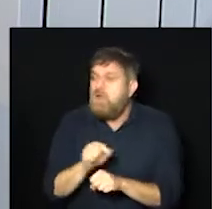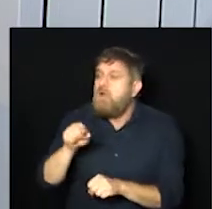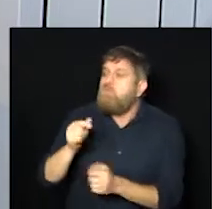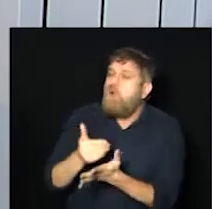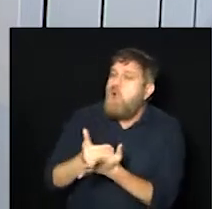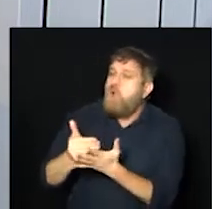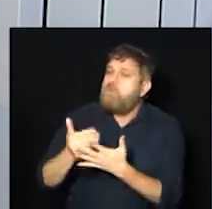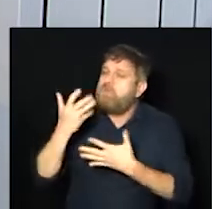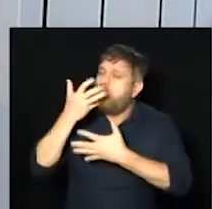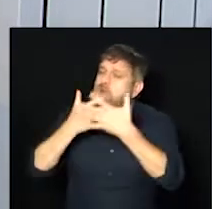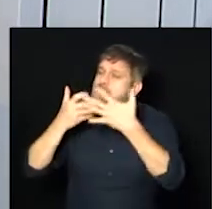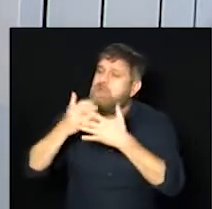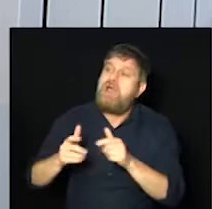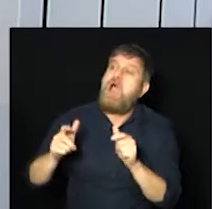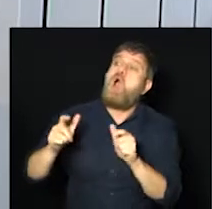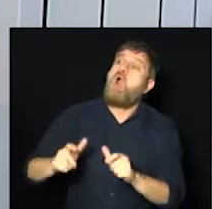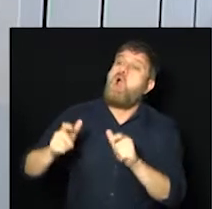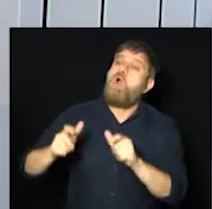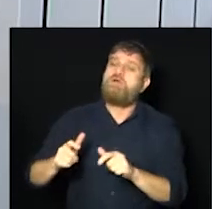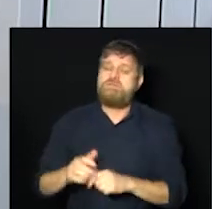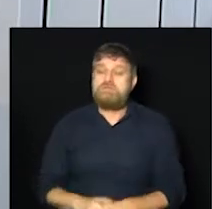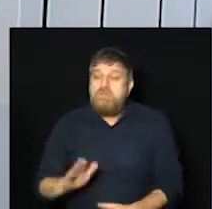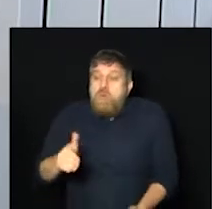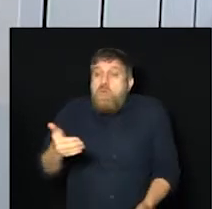começou a cantar e onde?